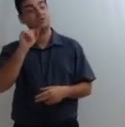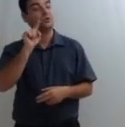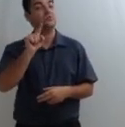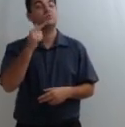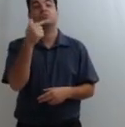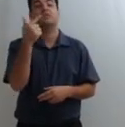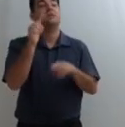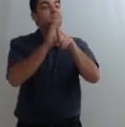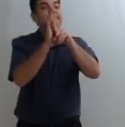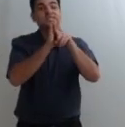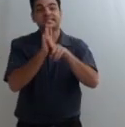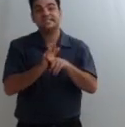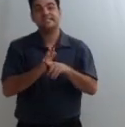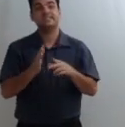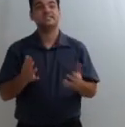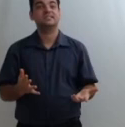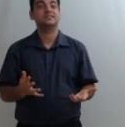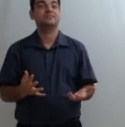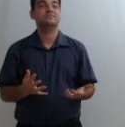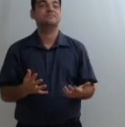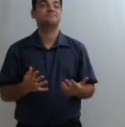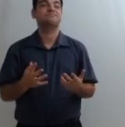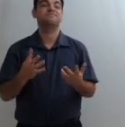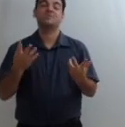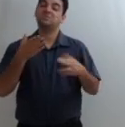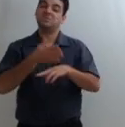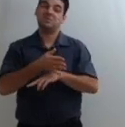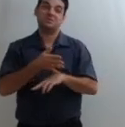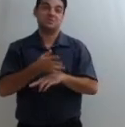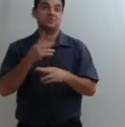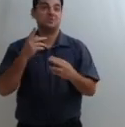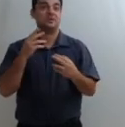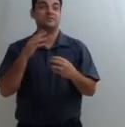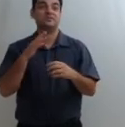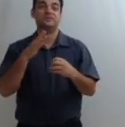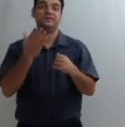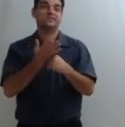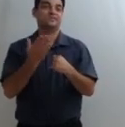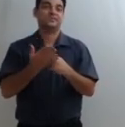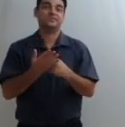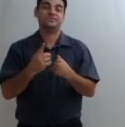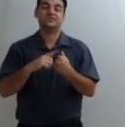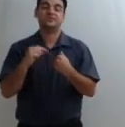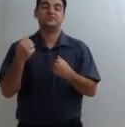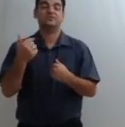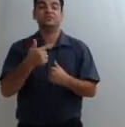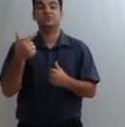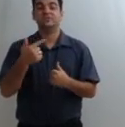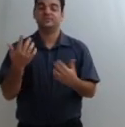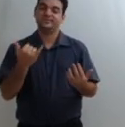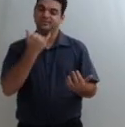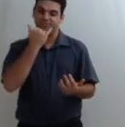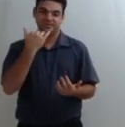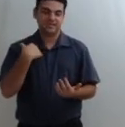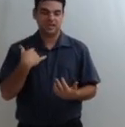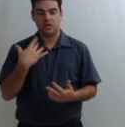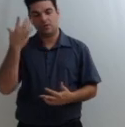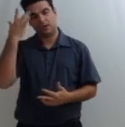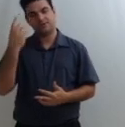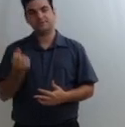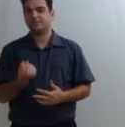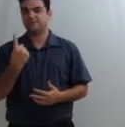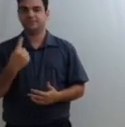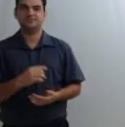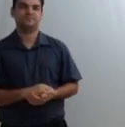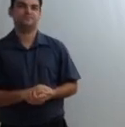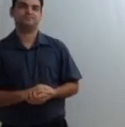análise dos pedidos do 422, entendo, Excelência, com todas as vênias aos entendimentos contrários, que nos parece desarrazoado, que